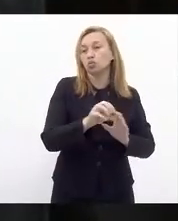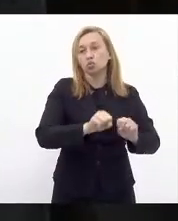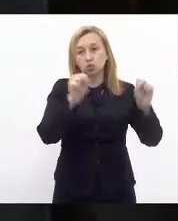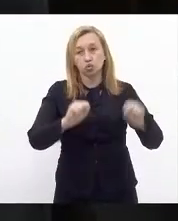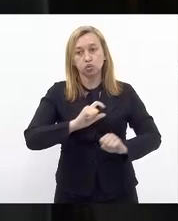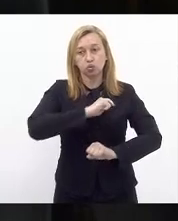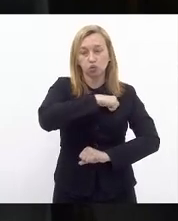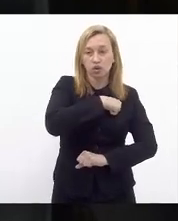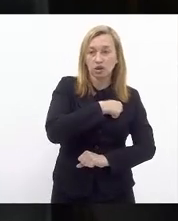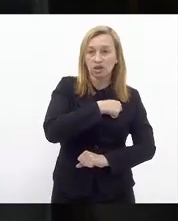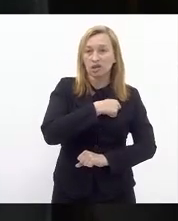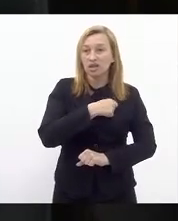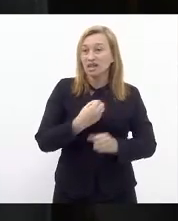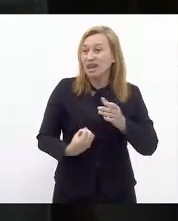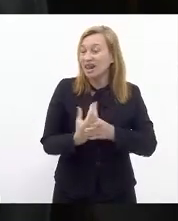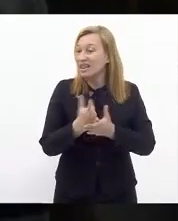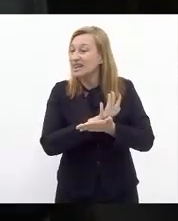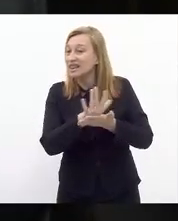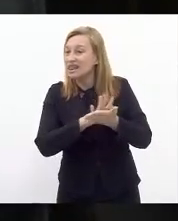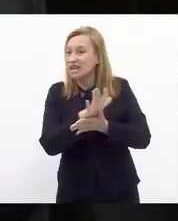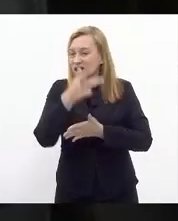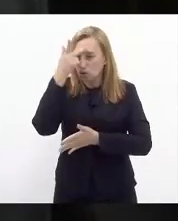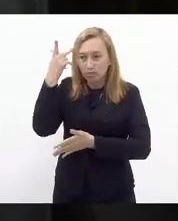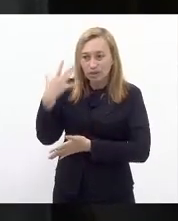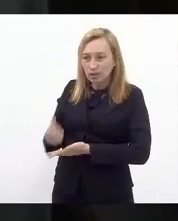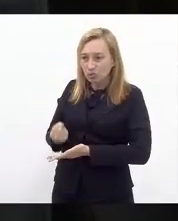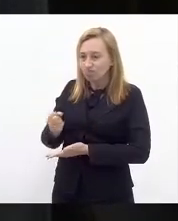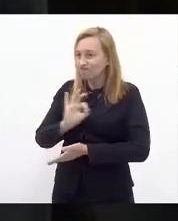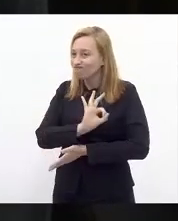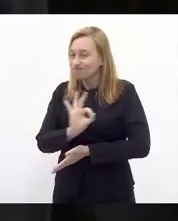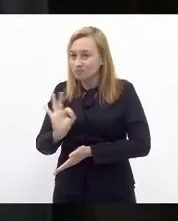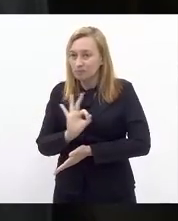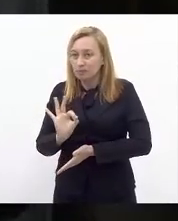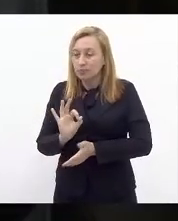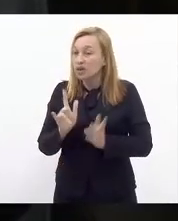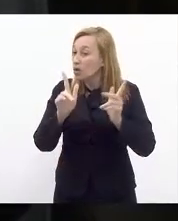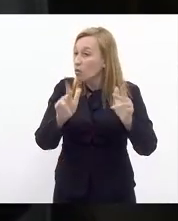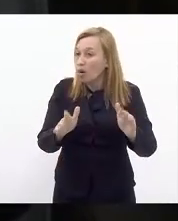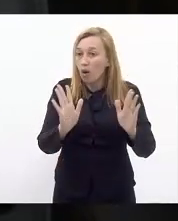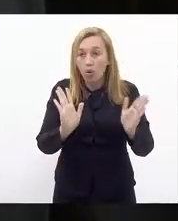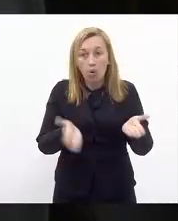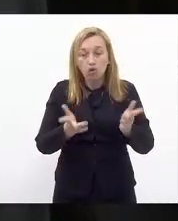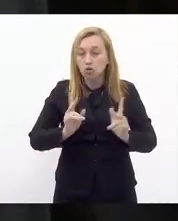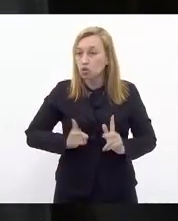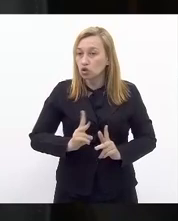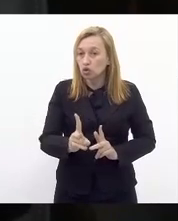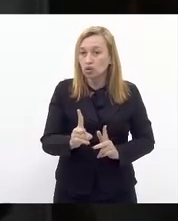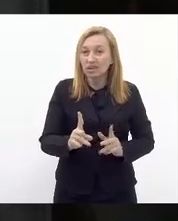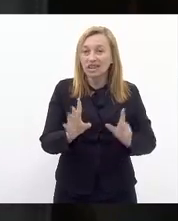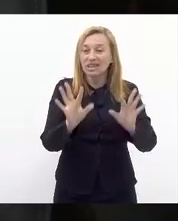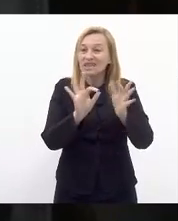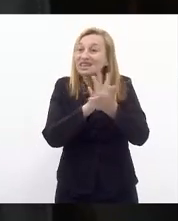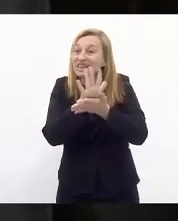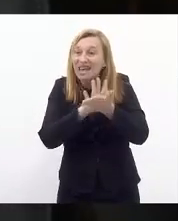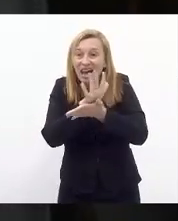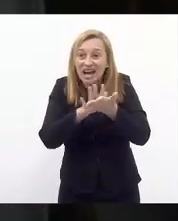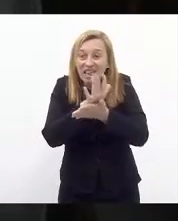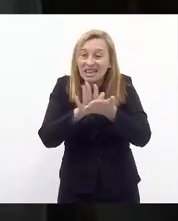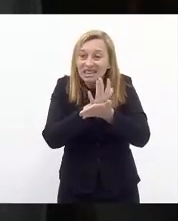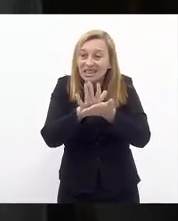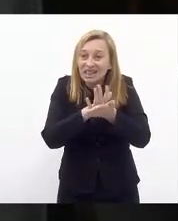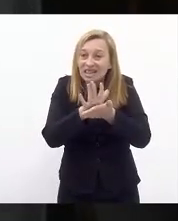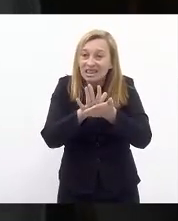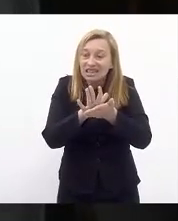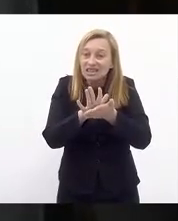nós não temos que levar nada sobre pensam sobre pensão é como tá hoje não tem uma linha no regime